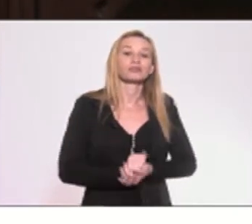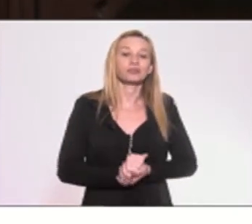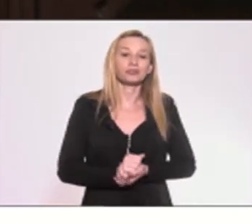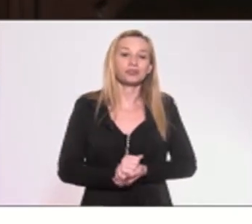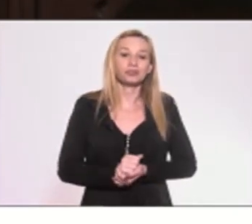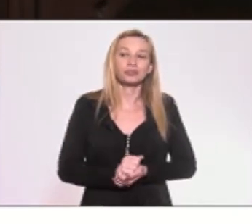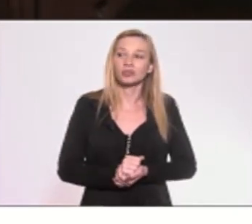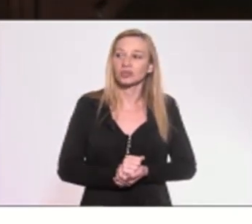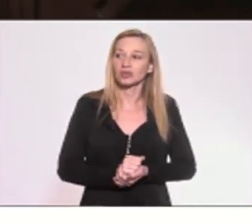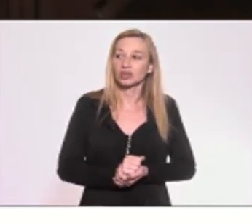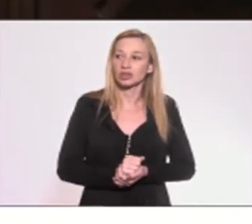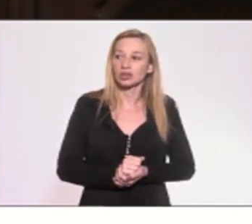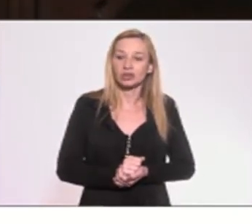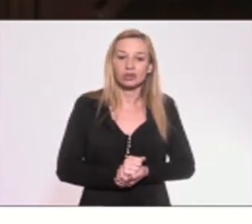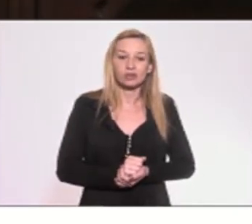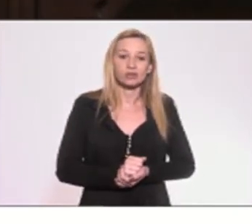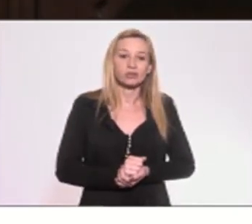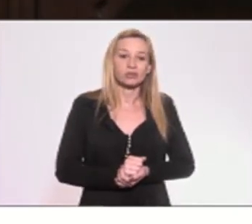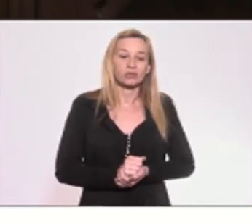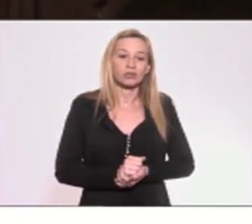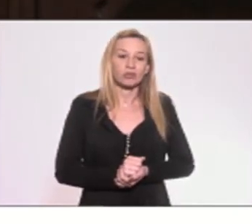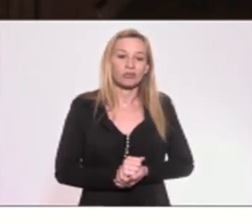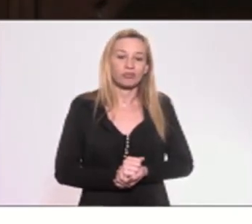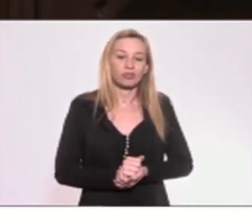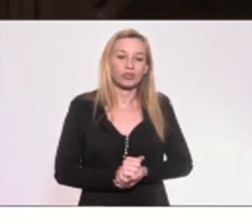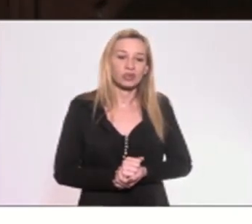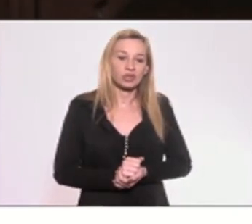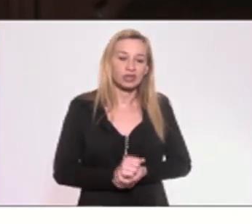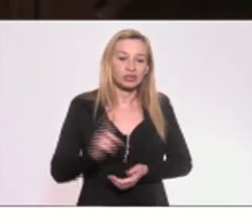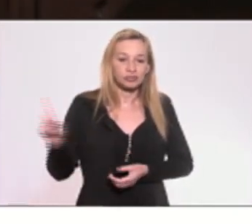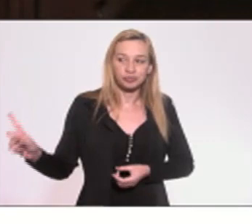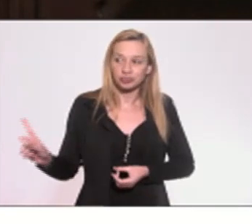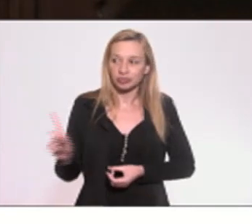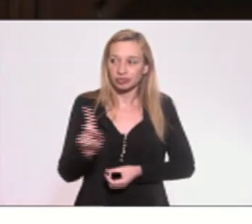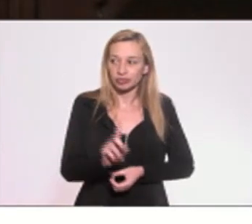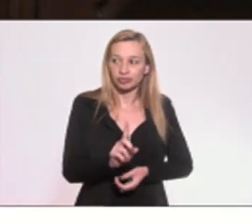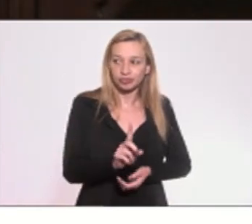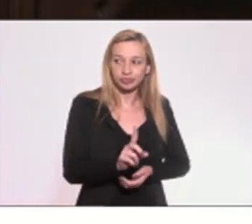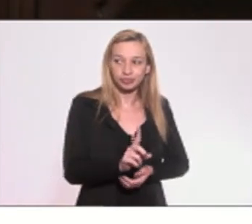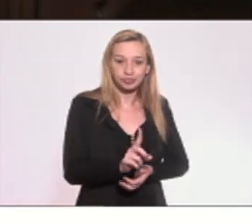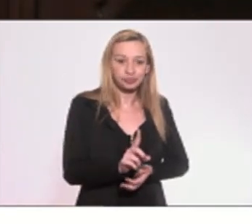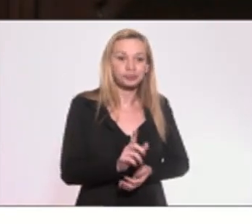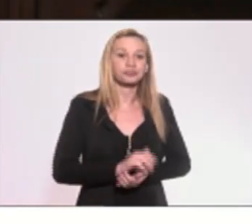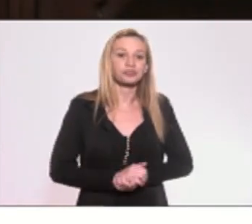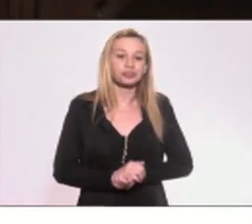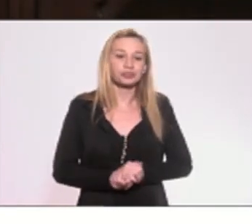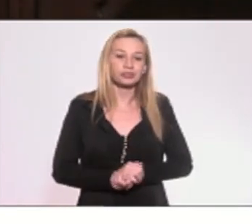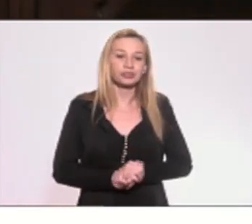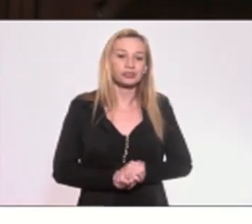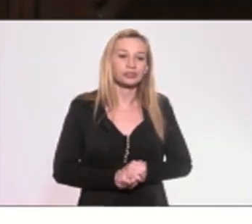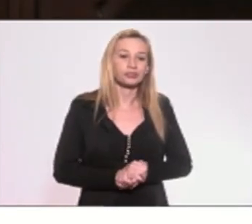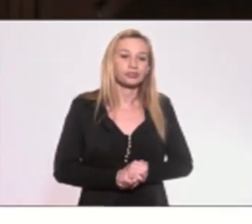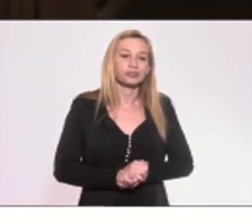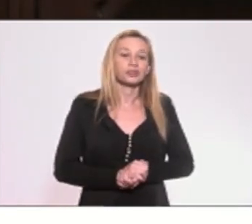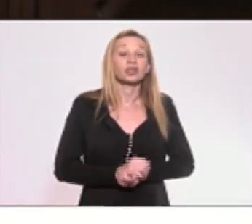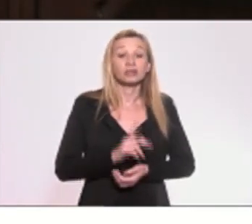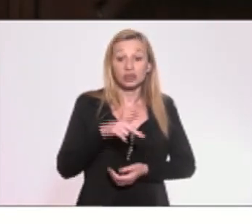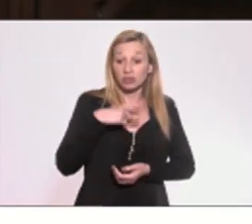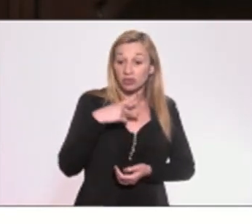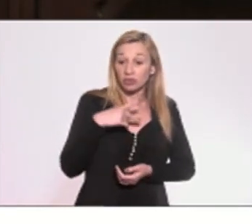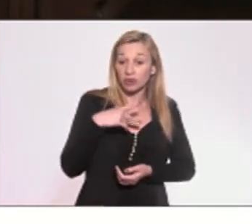que aqui vir tomar posição sem ter os autos do processo. Então, se você for pelo dispositivo